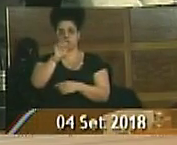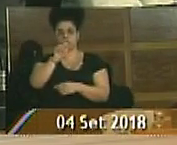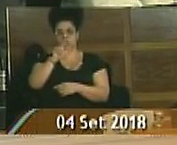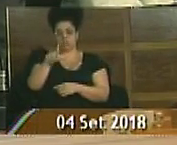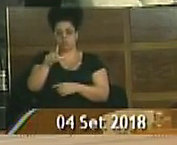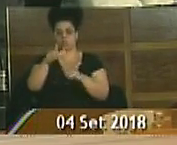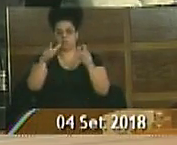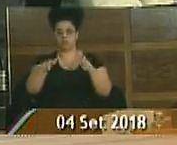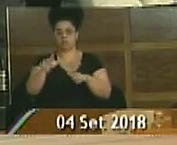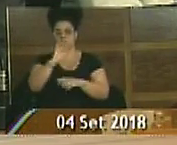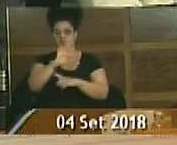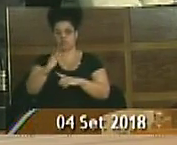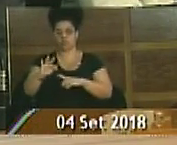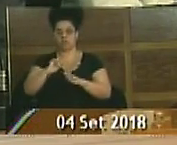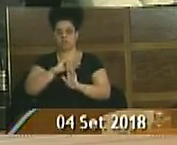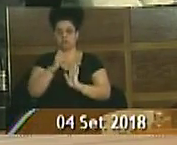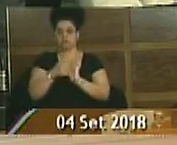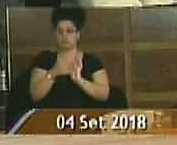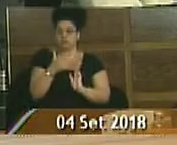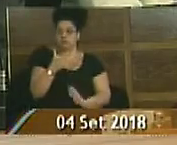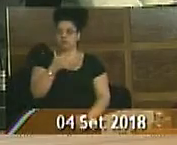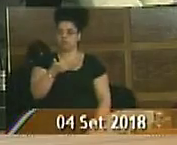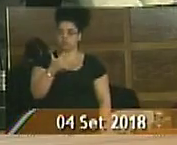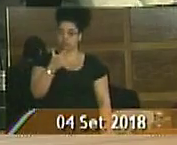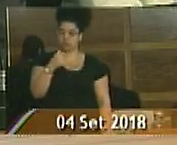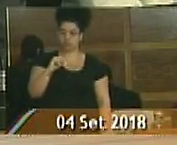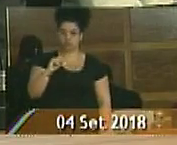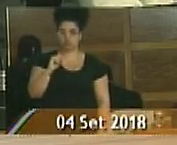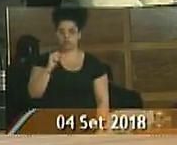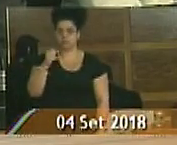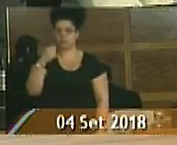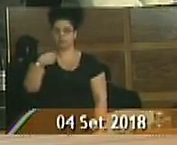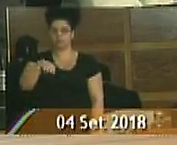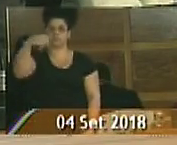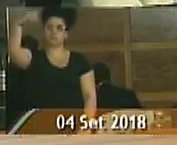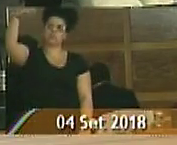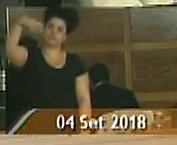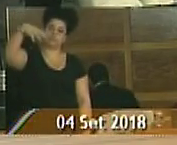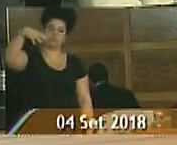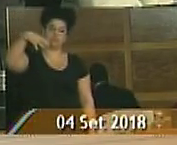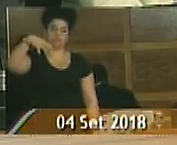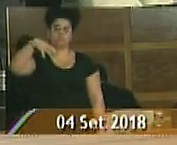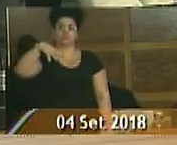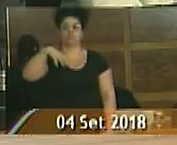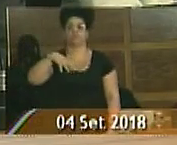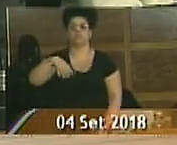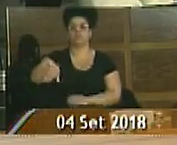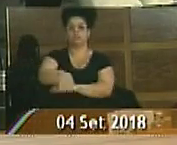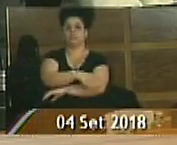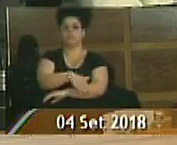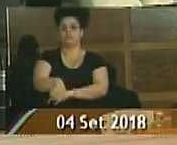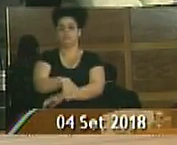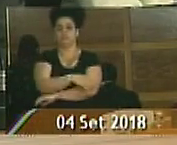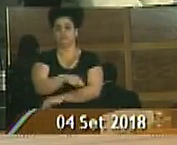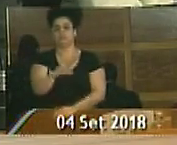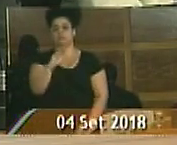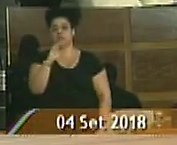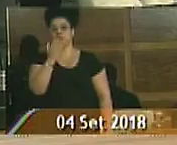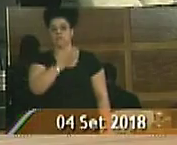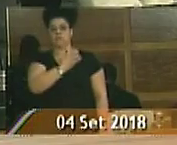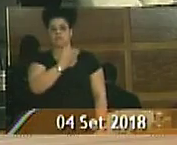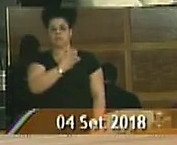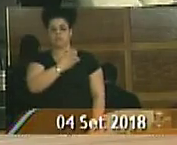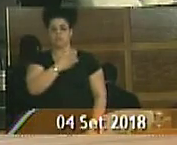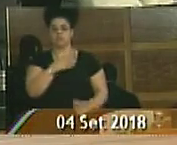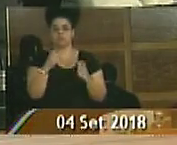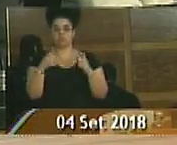Indicação 2199, instalação de quatro braços de luminárias com lâmpadas na rua Dois Amigos,